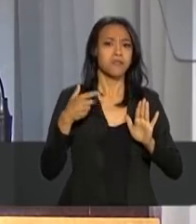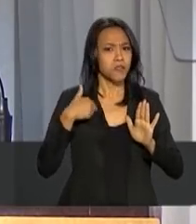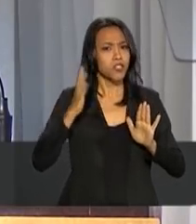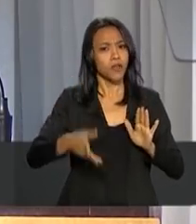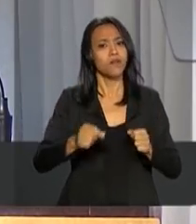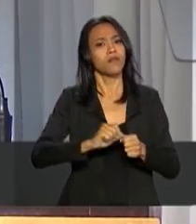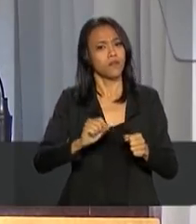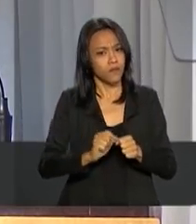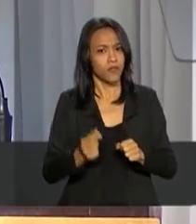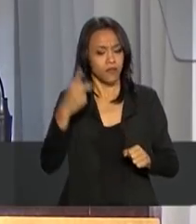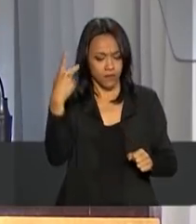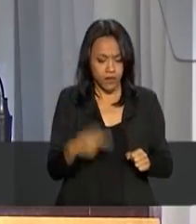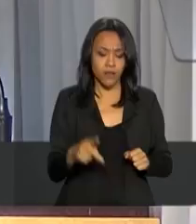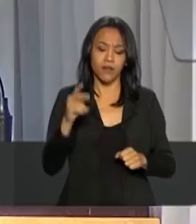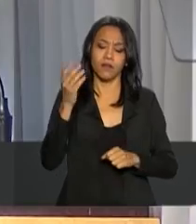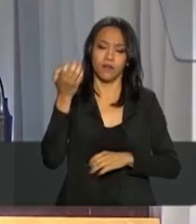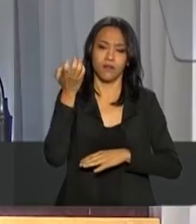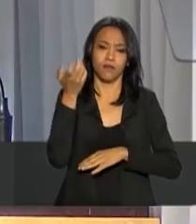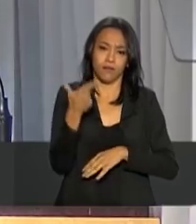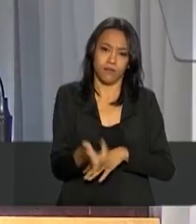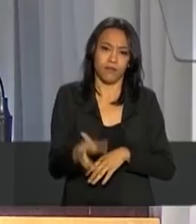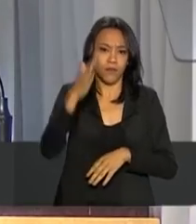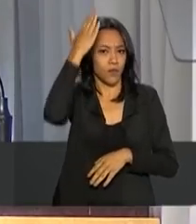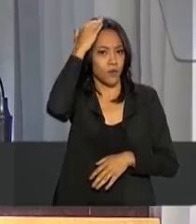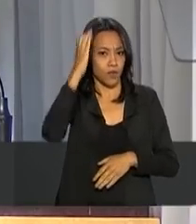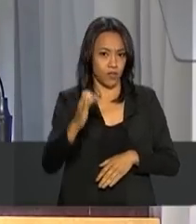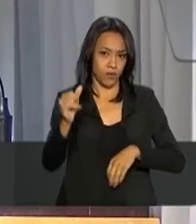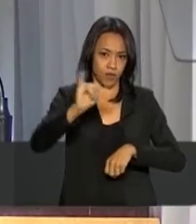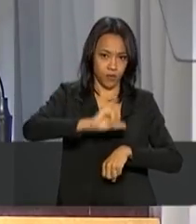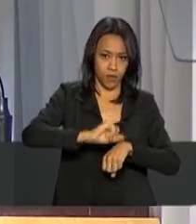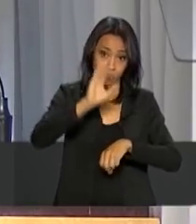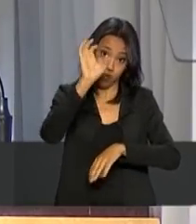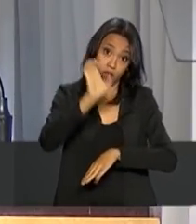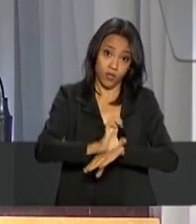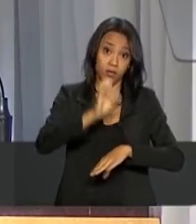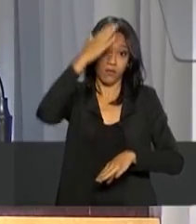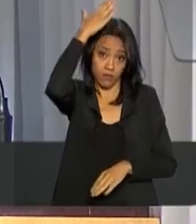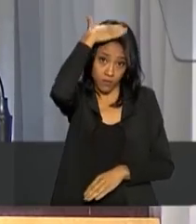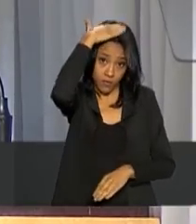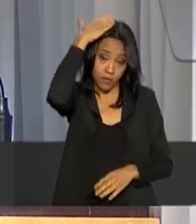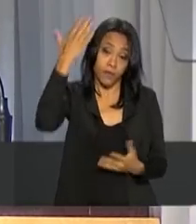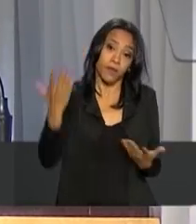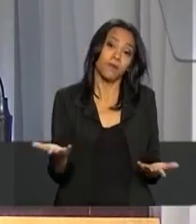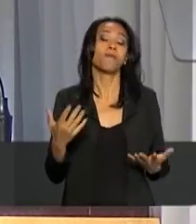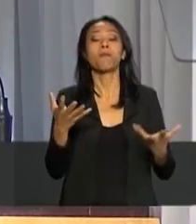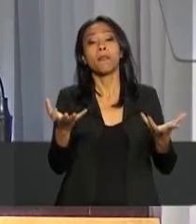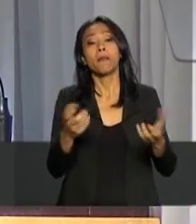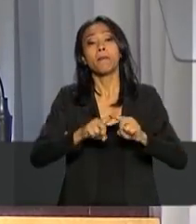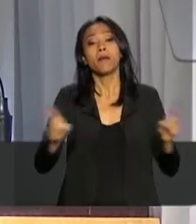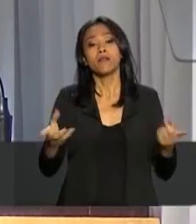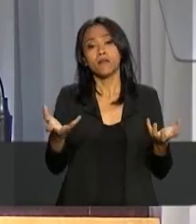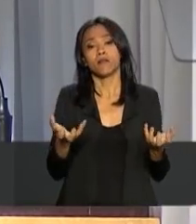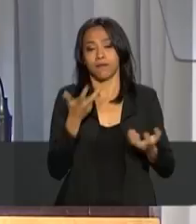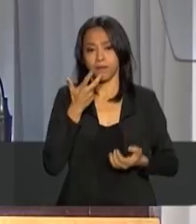por Curitiba e, pelo, naturalmente, pelo Estado do Paraná. Mas eu quero dizer